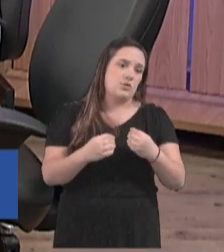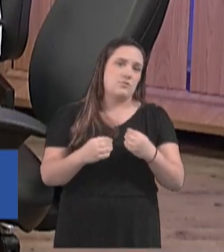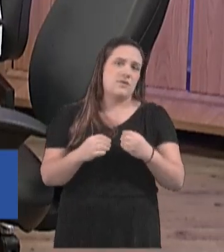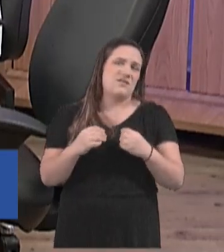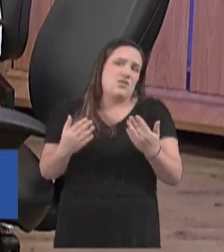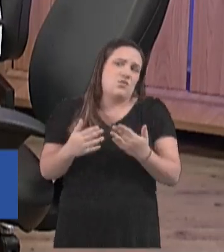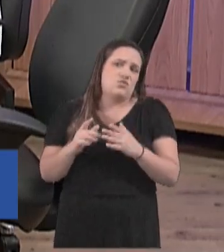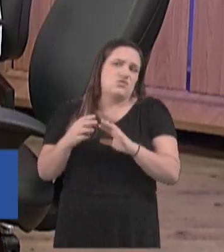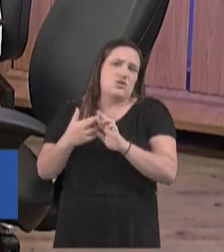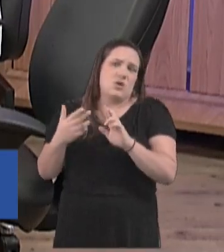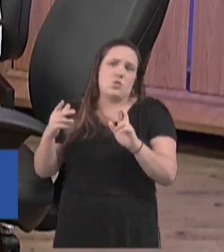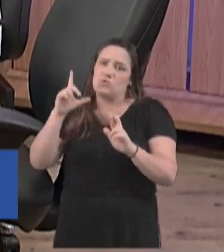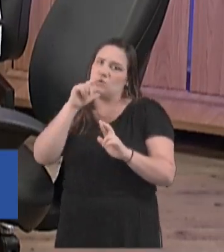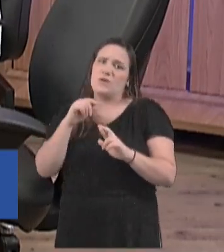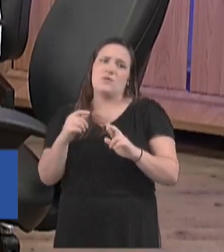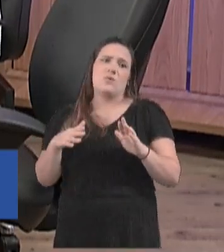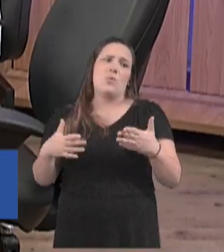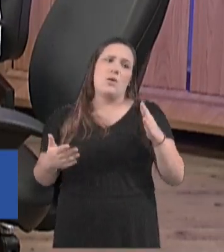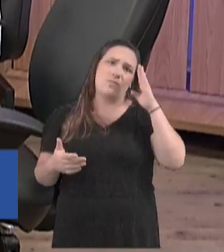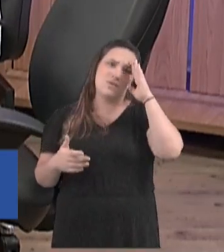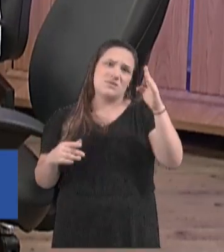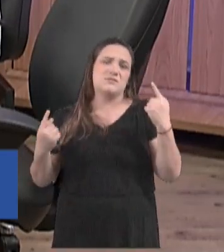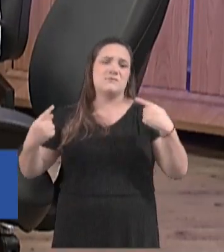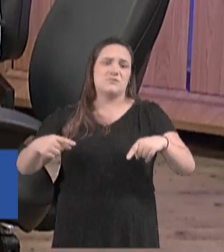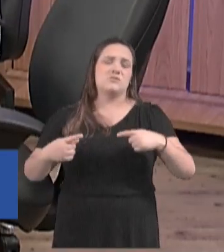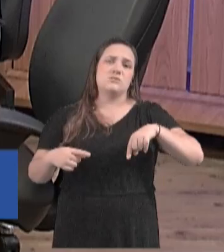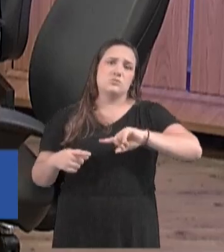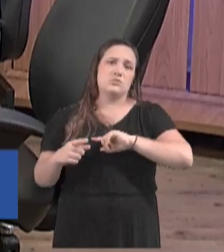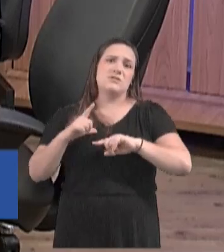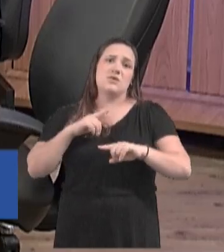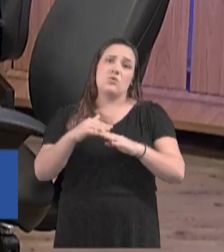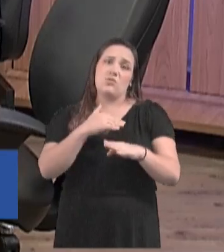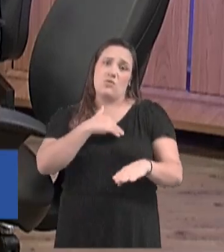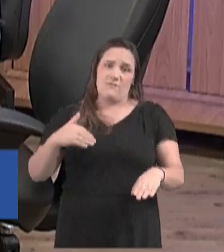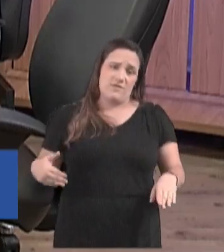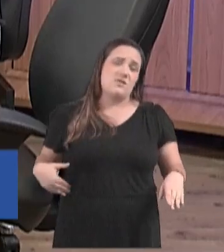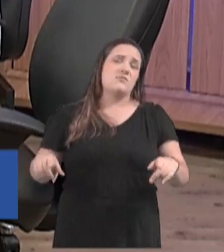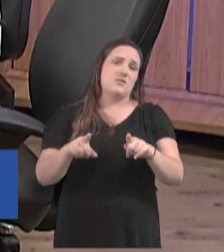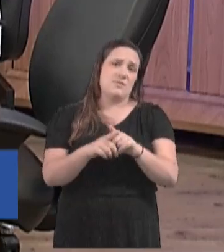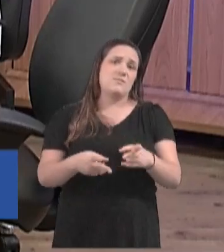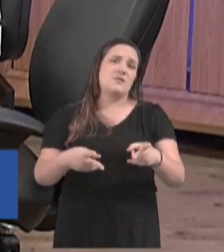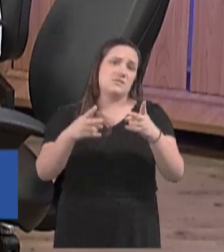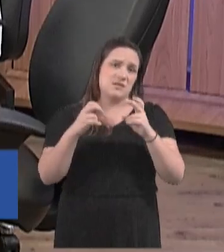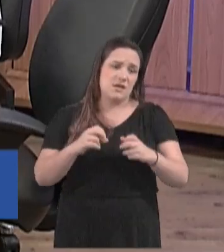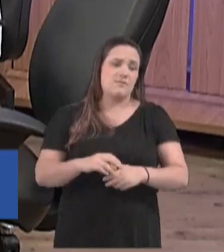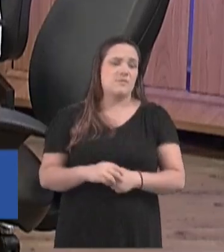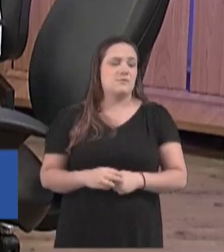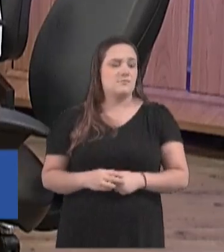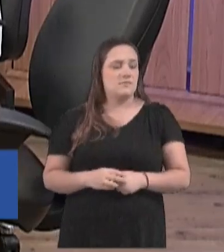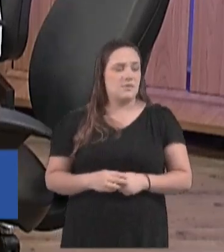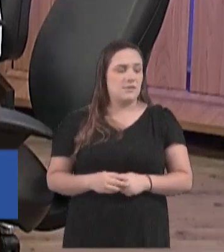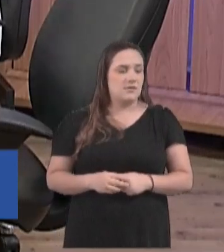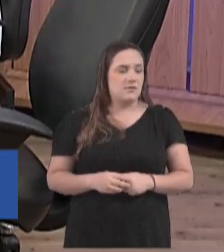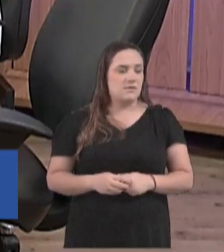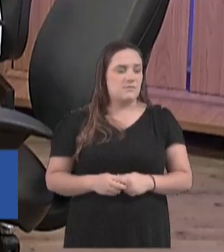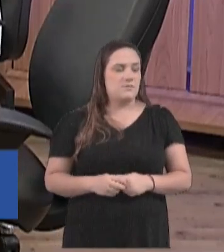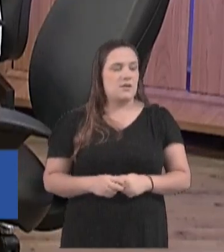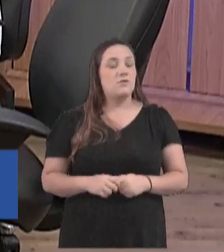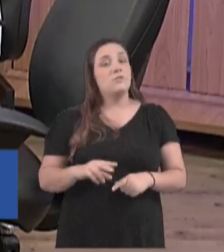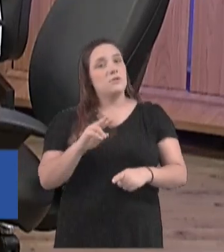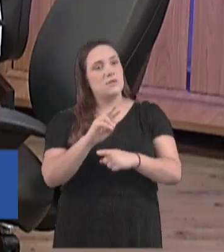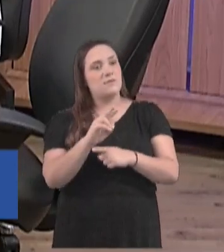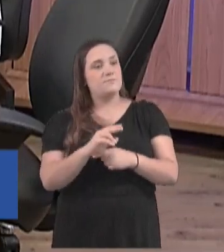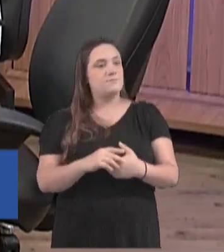hídricos, quais são os principais desafios que o governo do estado vê na manutenção, na preservação desses